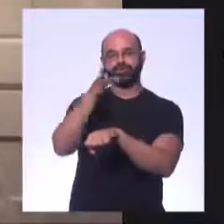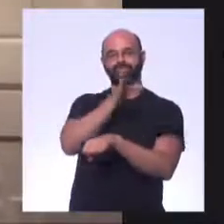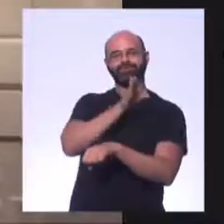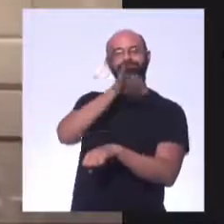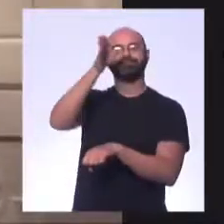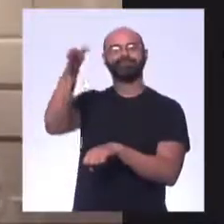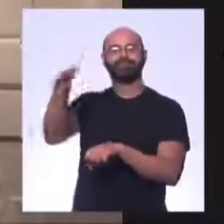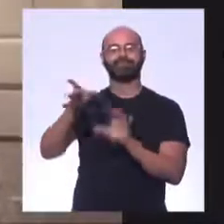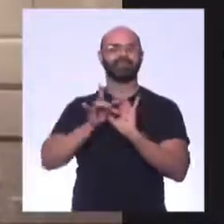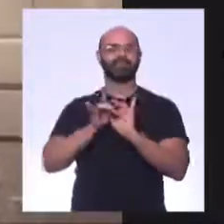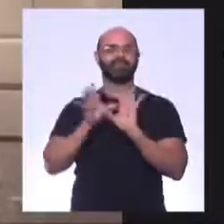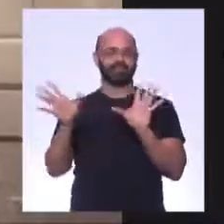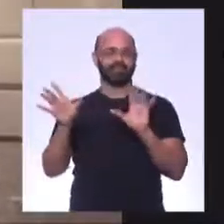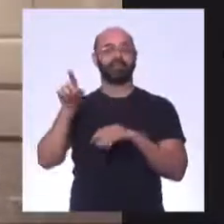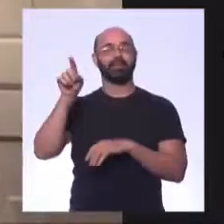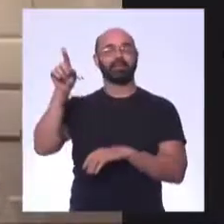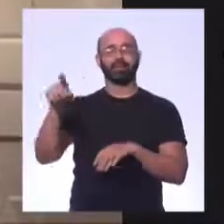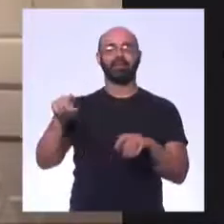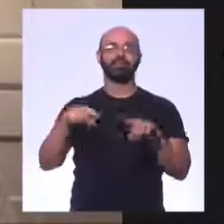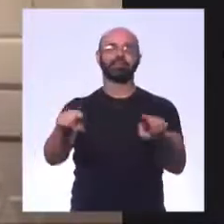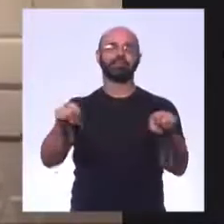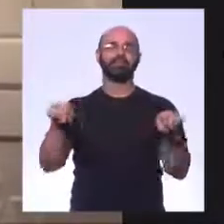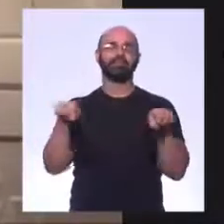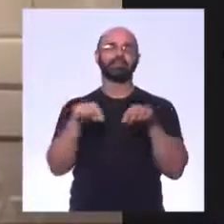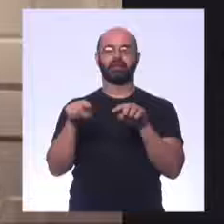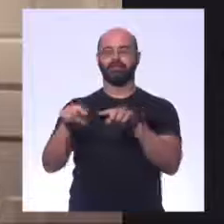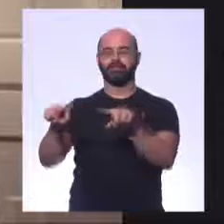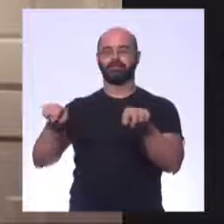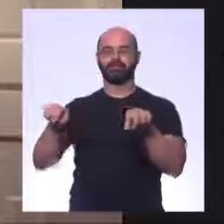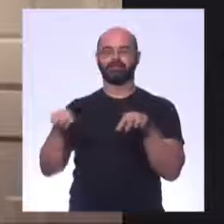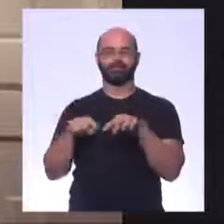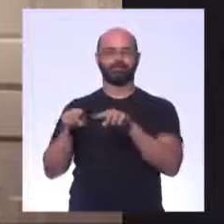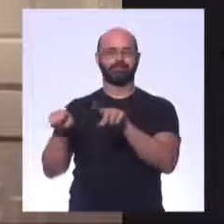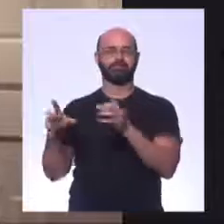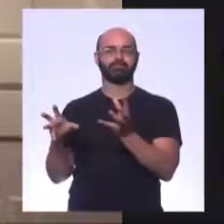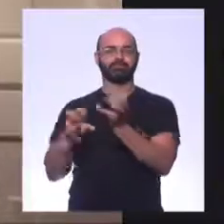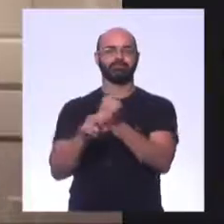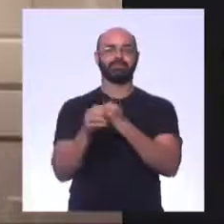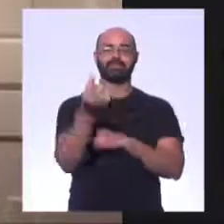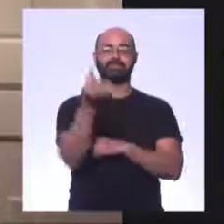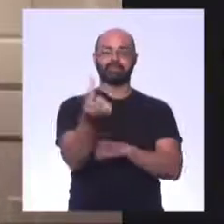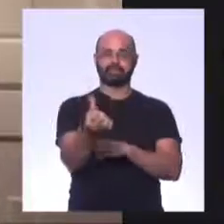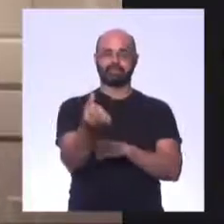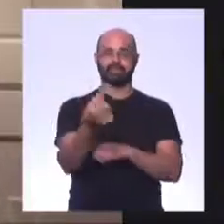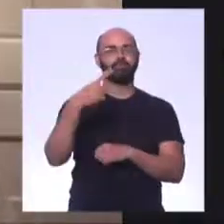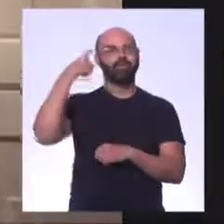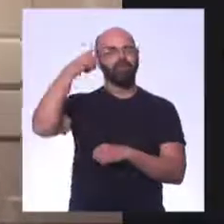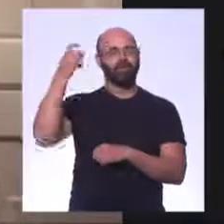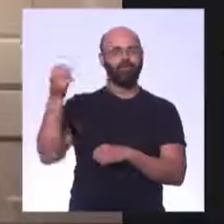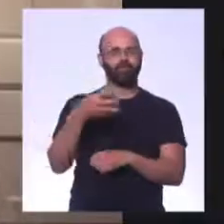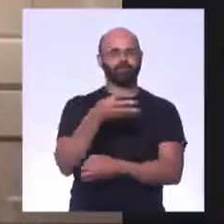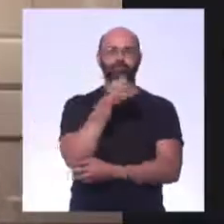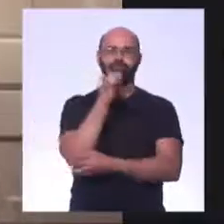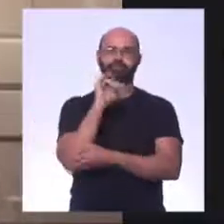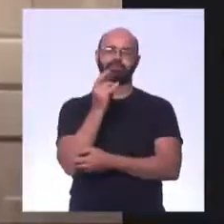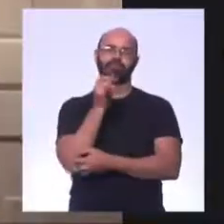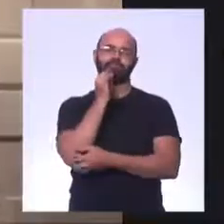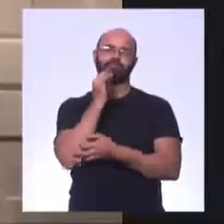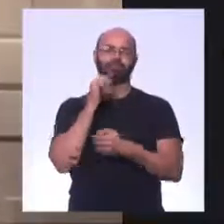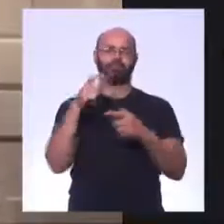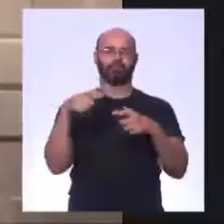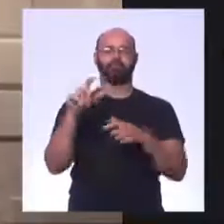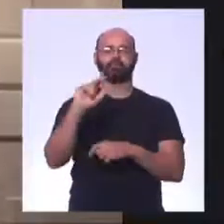complexo de 6 salas totalmente voltadas à inovação. Desde um hub, então, para receber